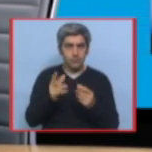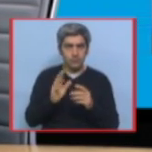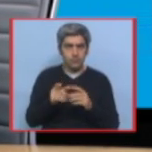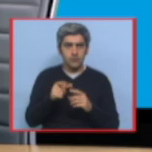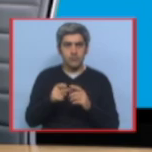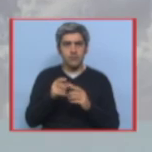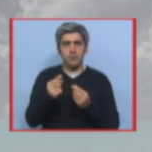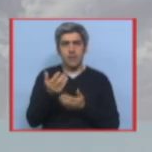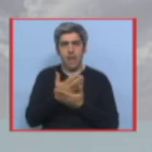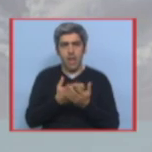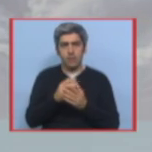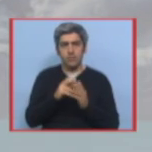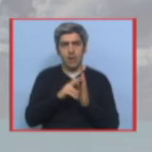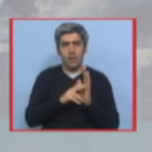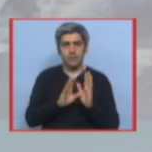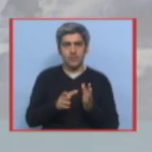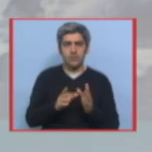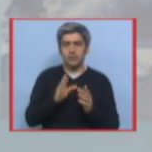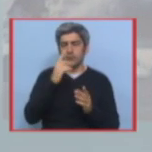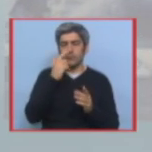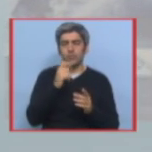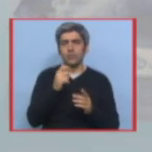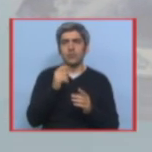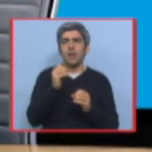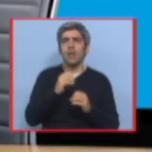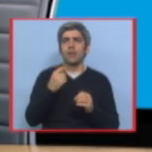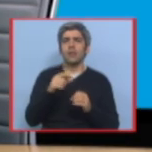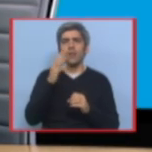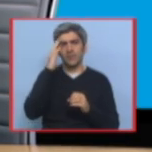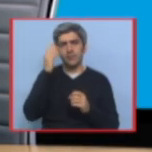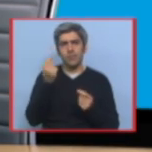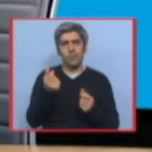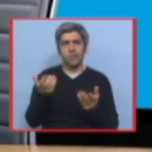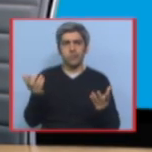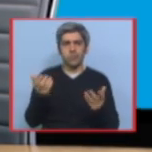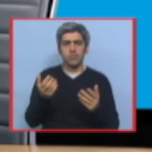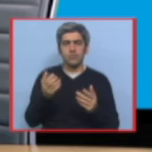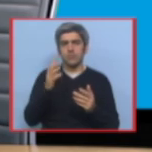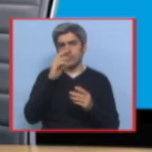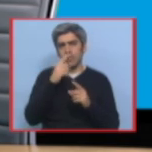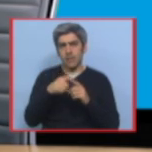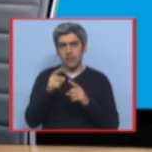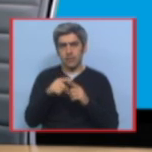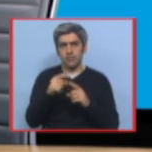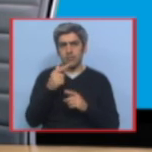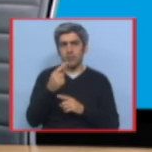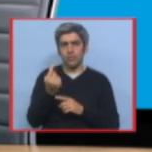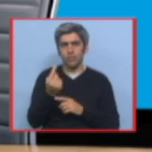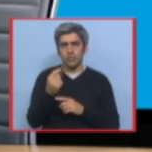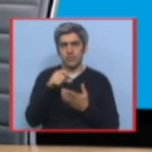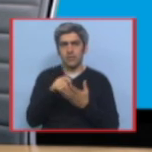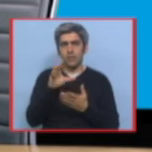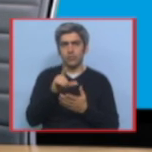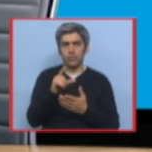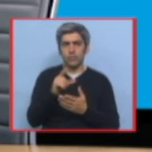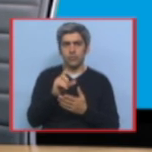neste caso. Porque senão chegamos ao ponto em que ninguém tem capacidade para... Lá está. Se uma renda de um T1 no centro de